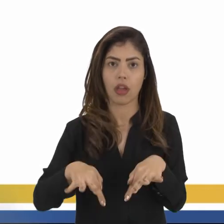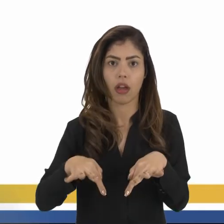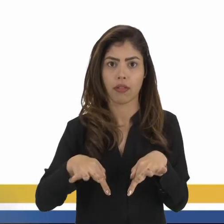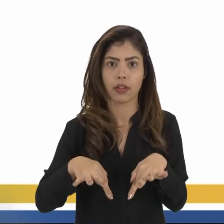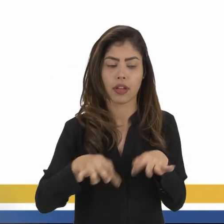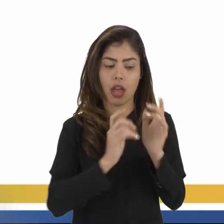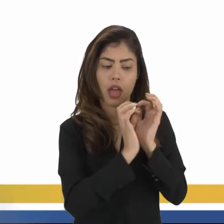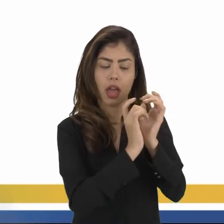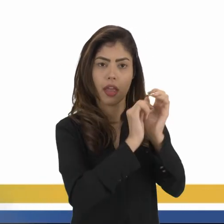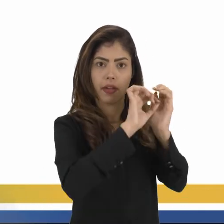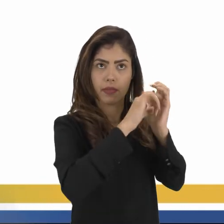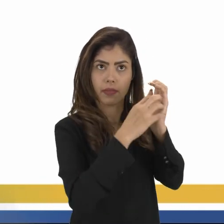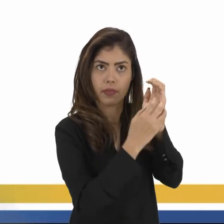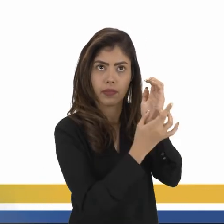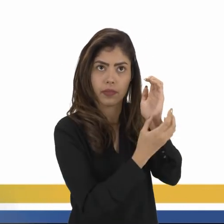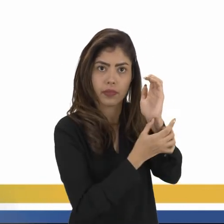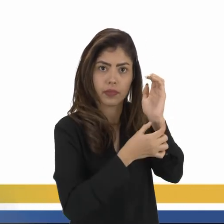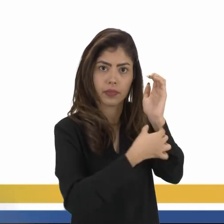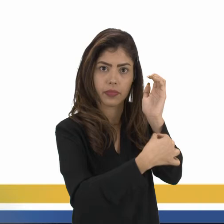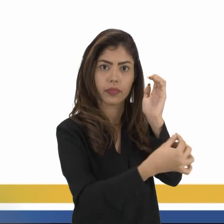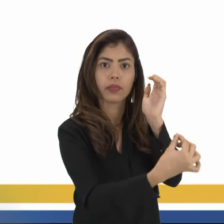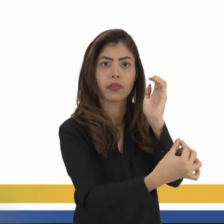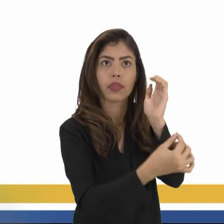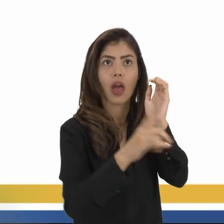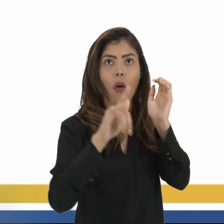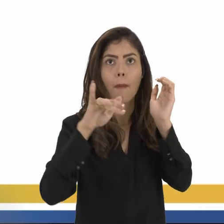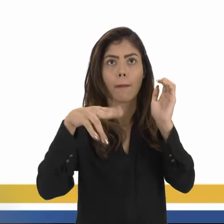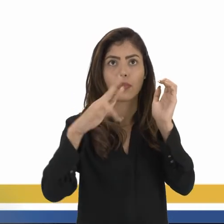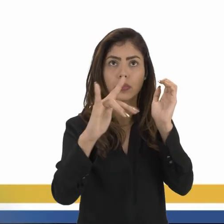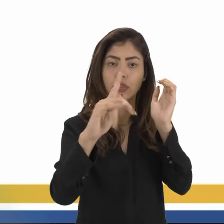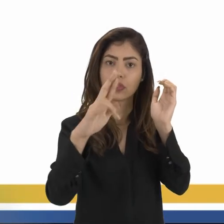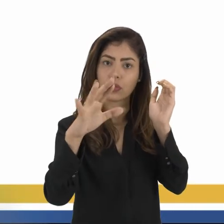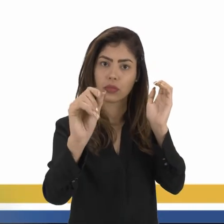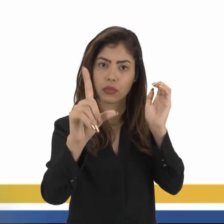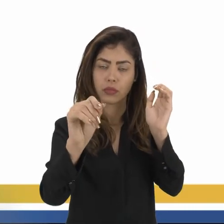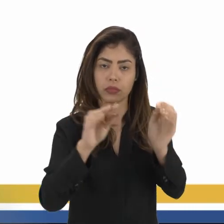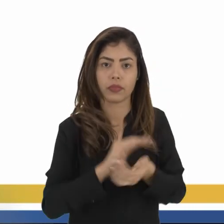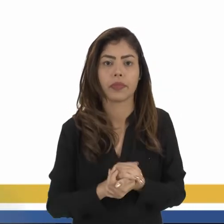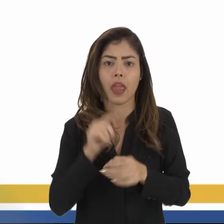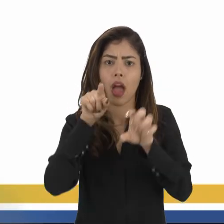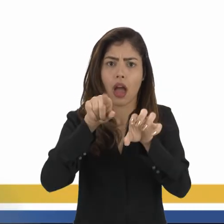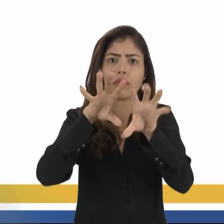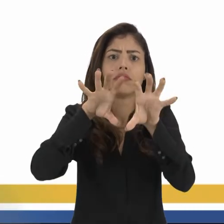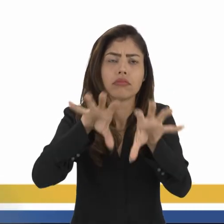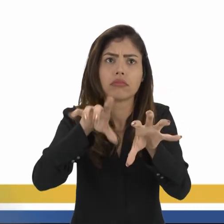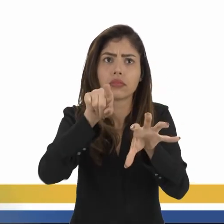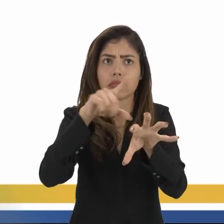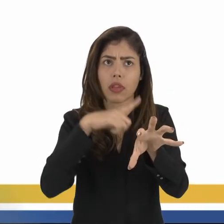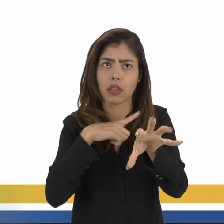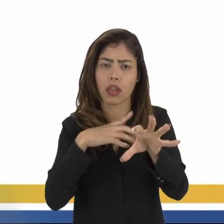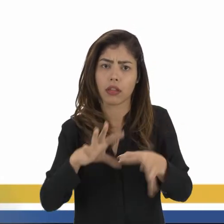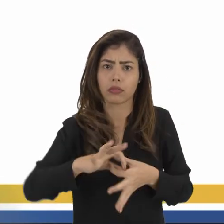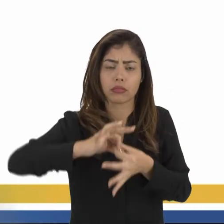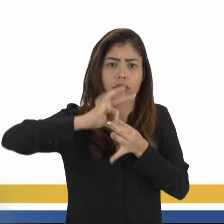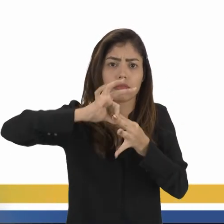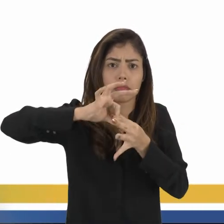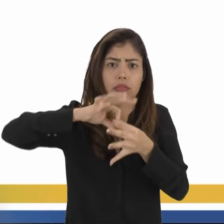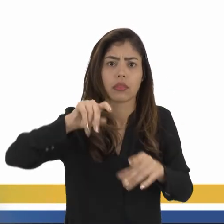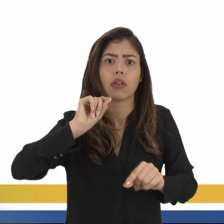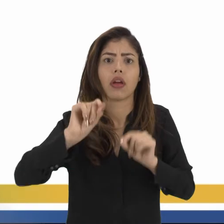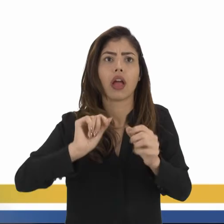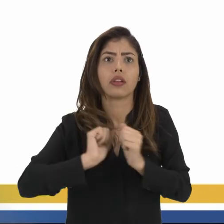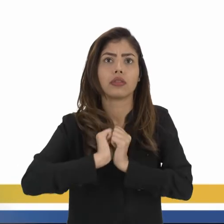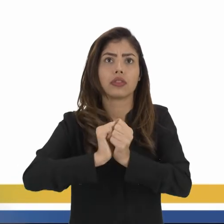de um neurônio, um axônio, se liga ao nosso músculo. Nessa porção que ele se liga é chamada